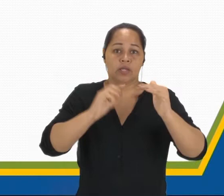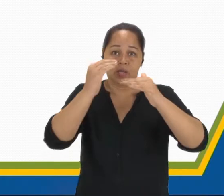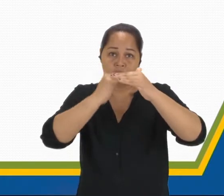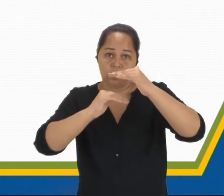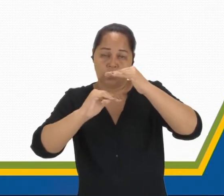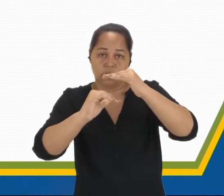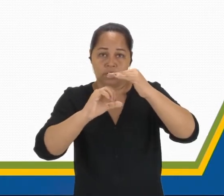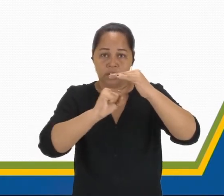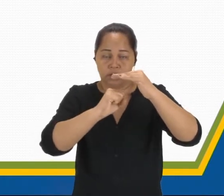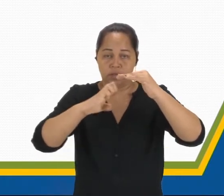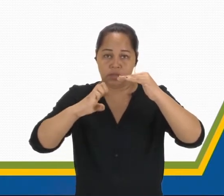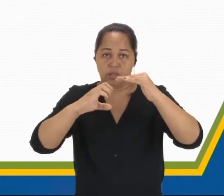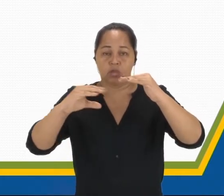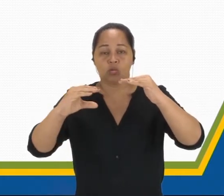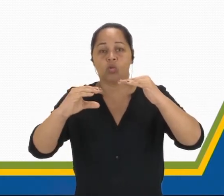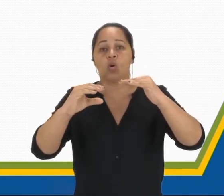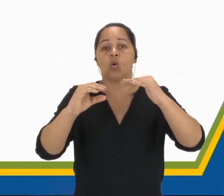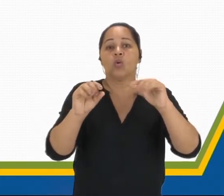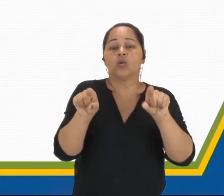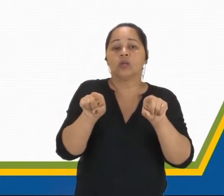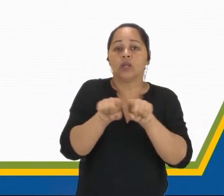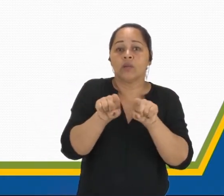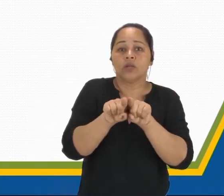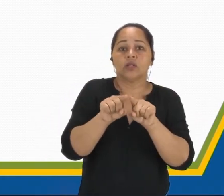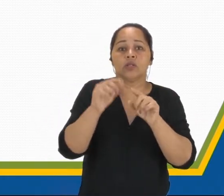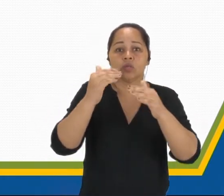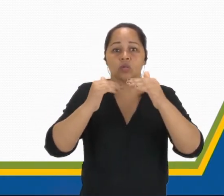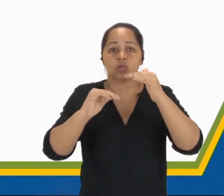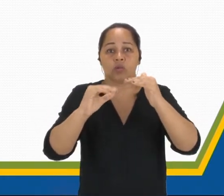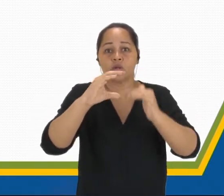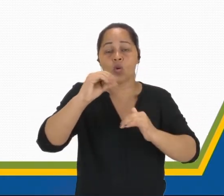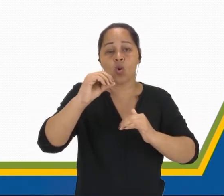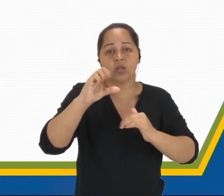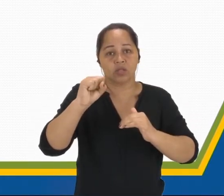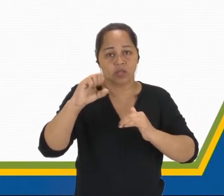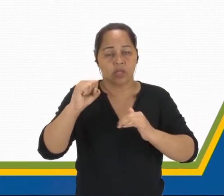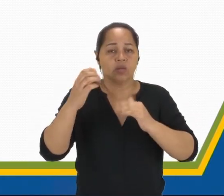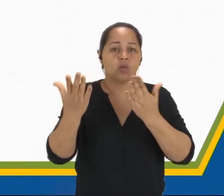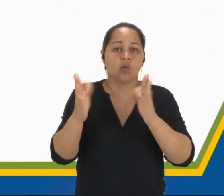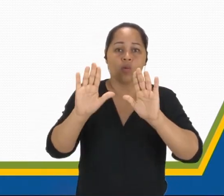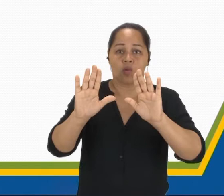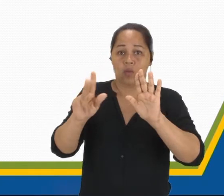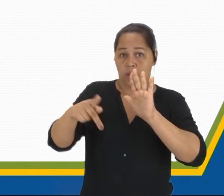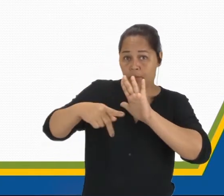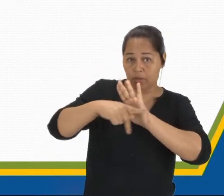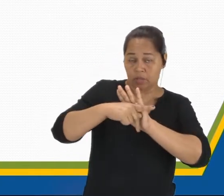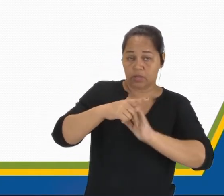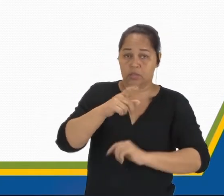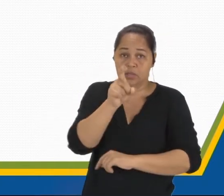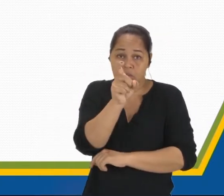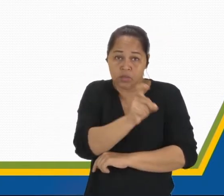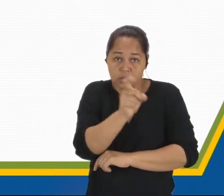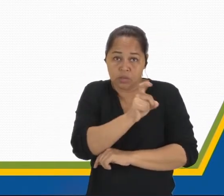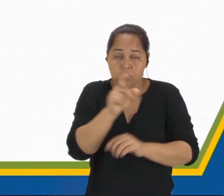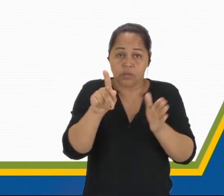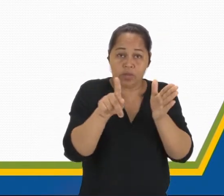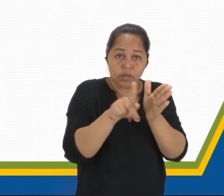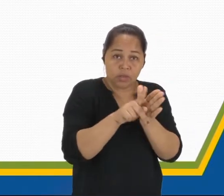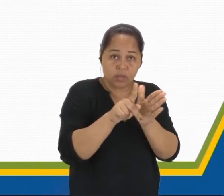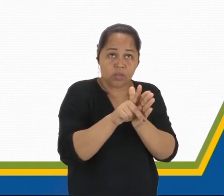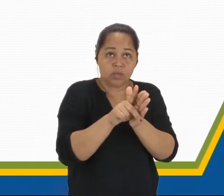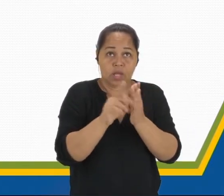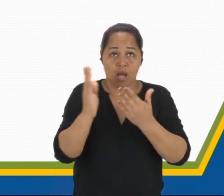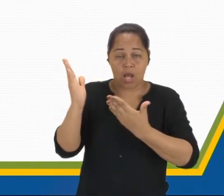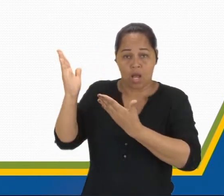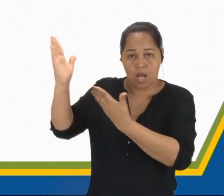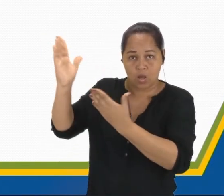Por isso, porque a tangente de π sobre 2 não é definida, tá? Nos reais. Então isso quer dizer que ela vai ter esse comportamento aqui a nível